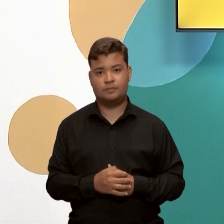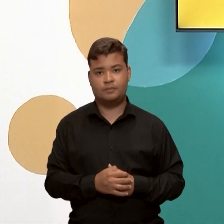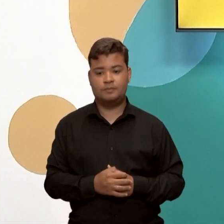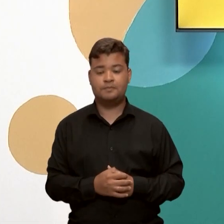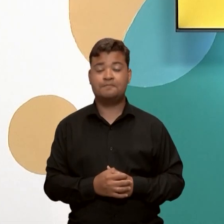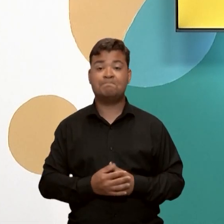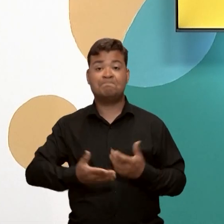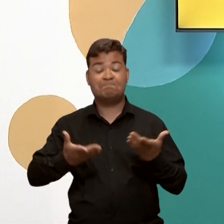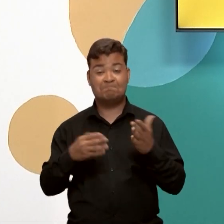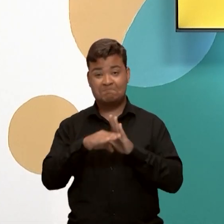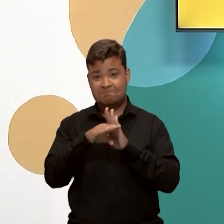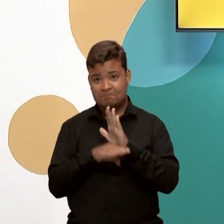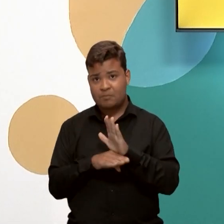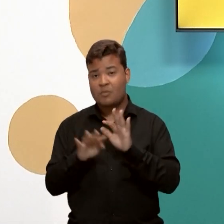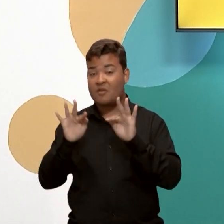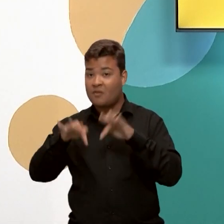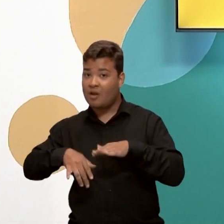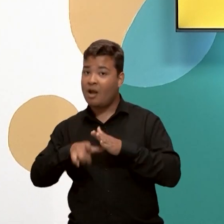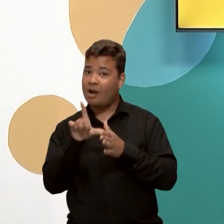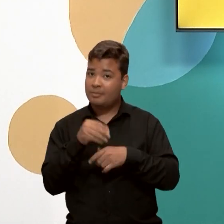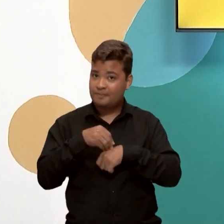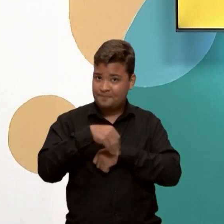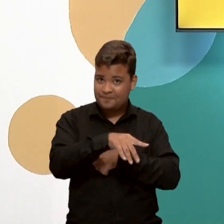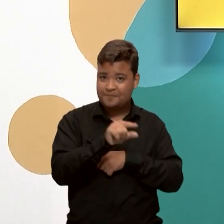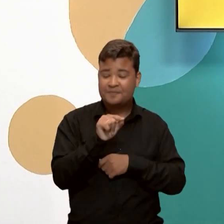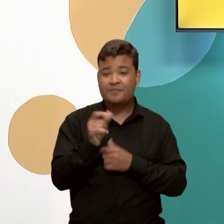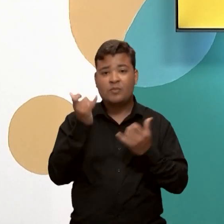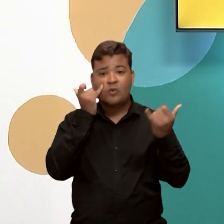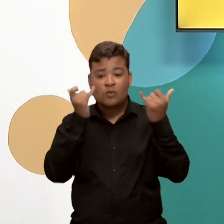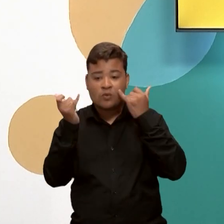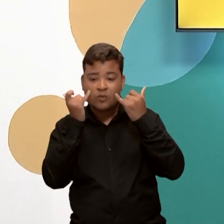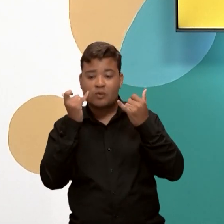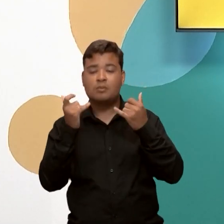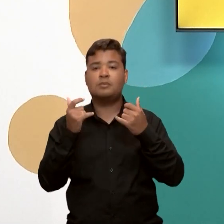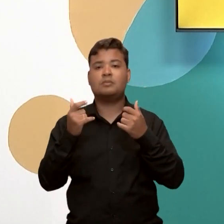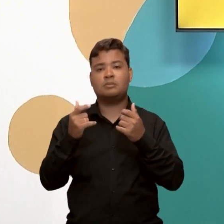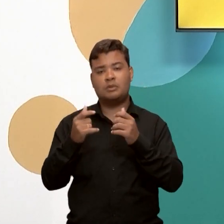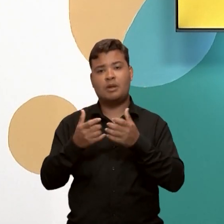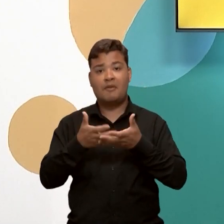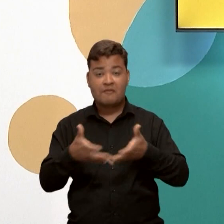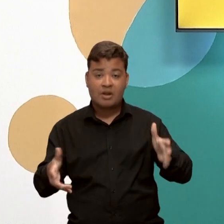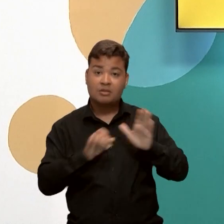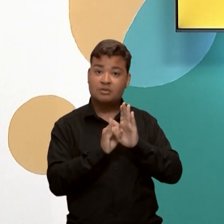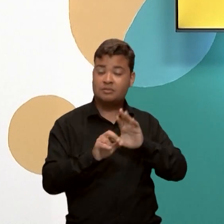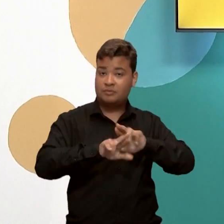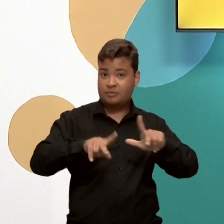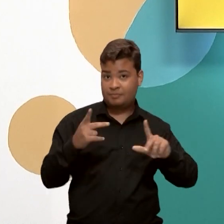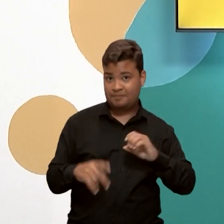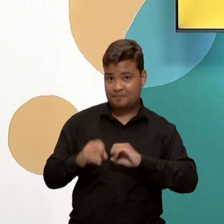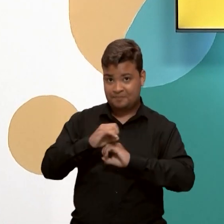Para encerrar o nosso programa, você confere informações sobre serviços, eventos e editais da UFG.